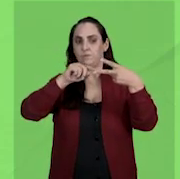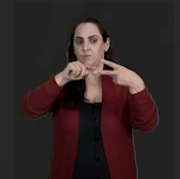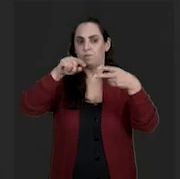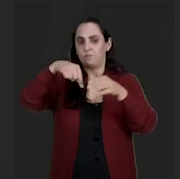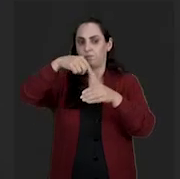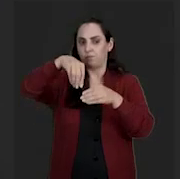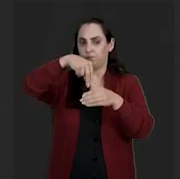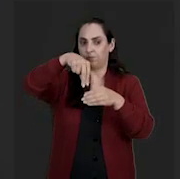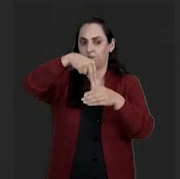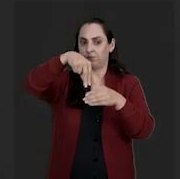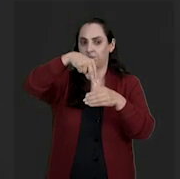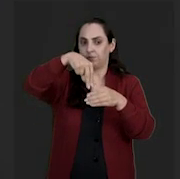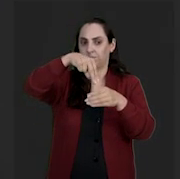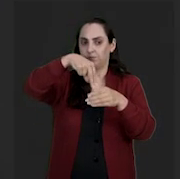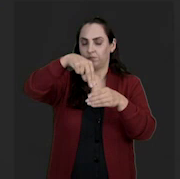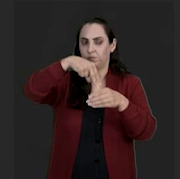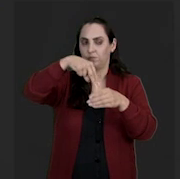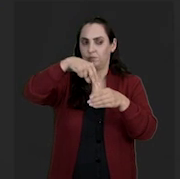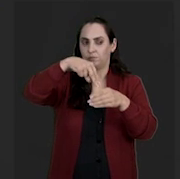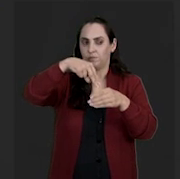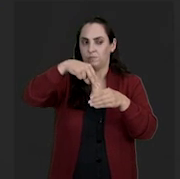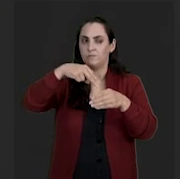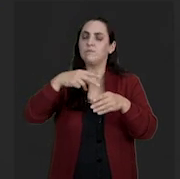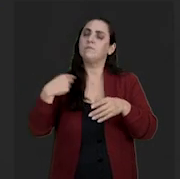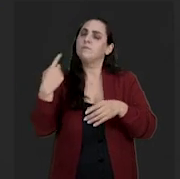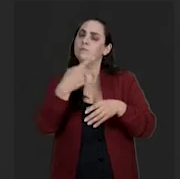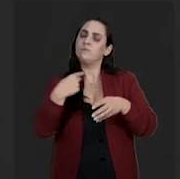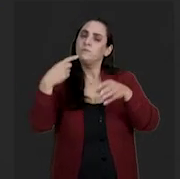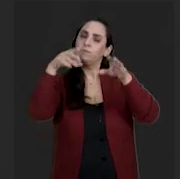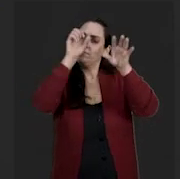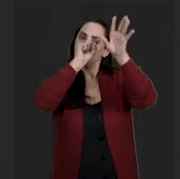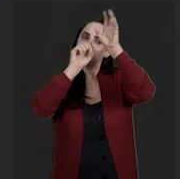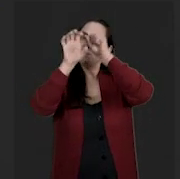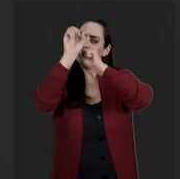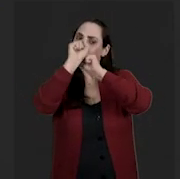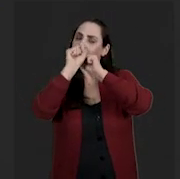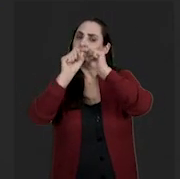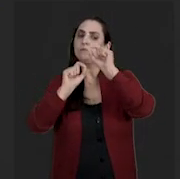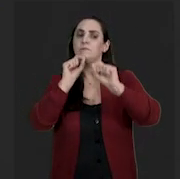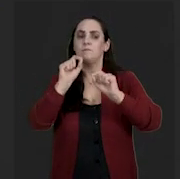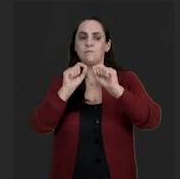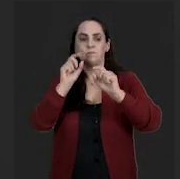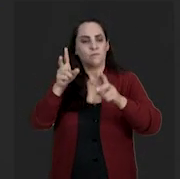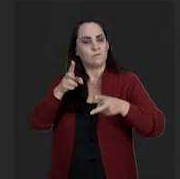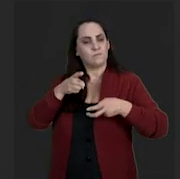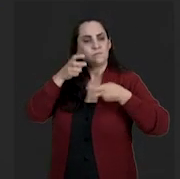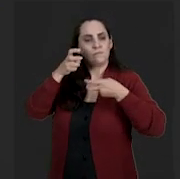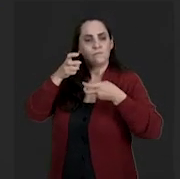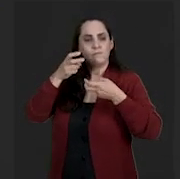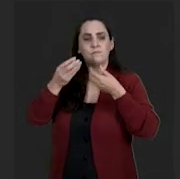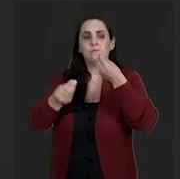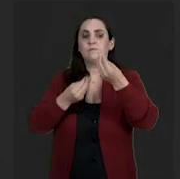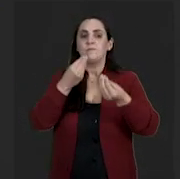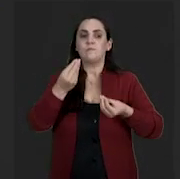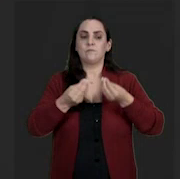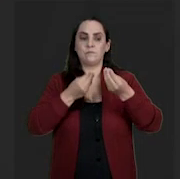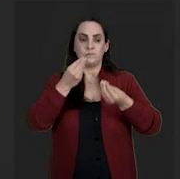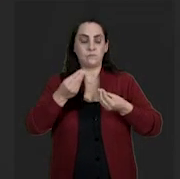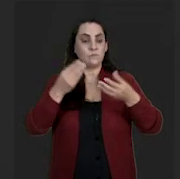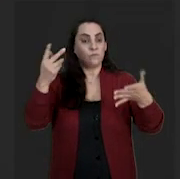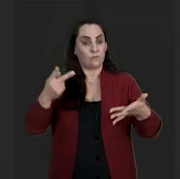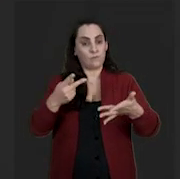ensino médio. Nela nós vamos trabalhar a habilidade que é de reconhecer como que a digestão